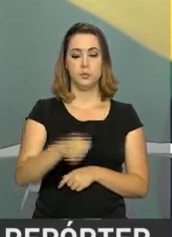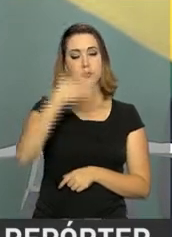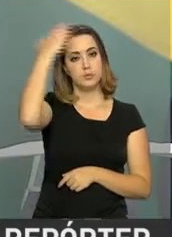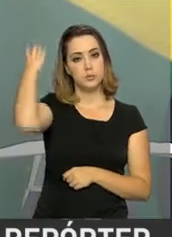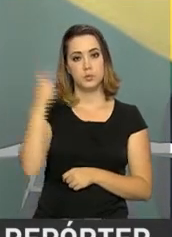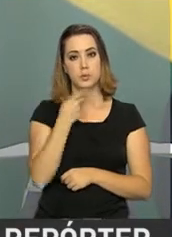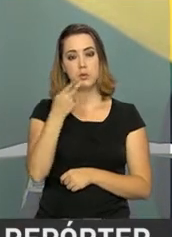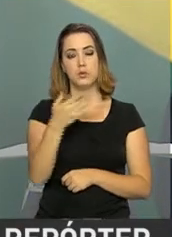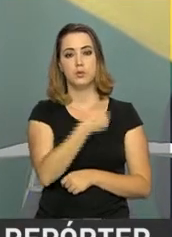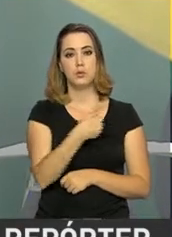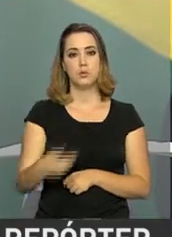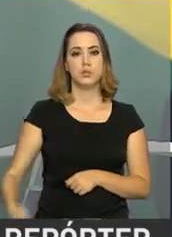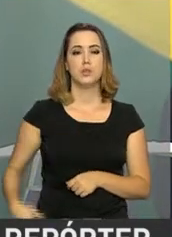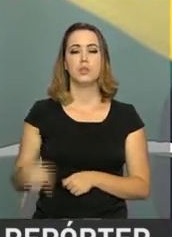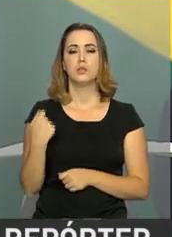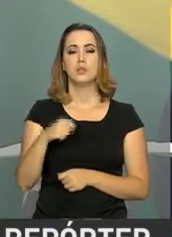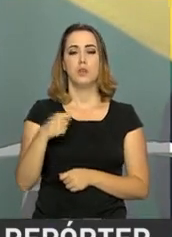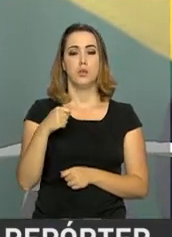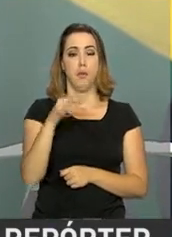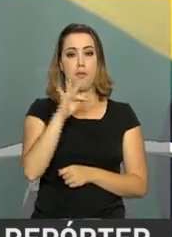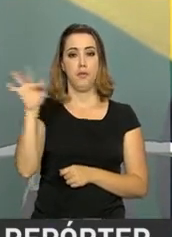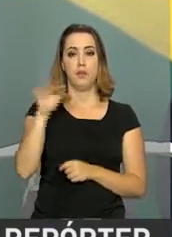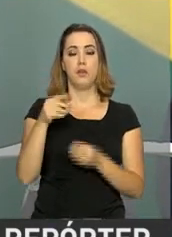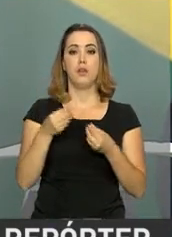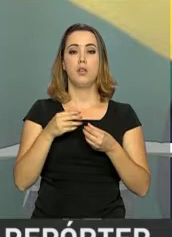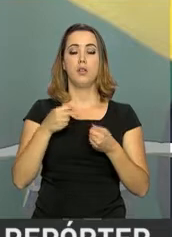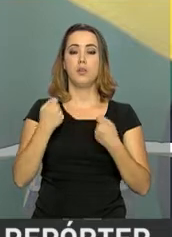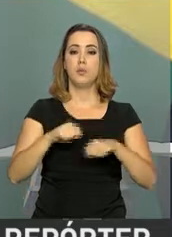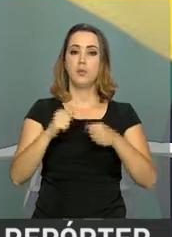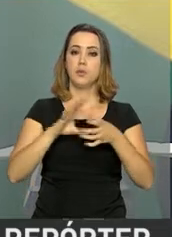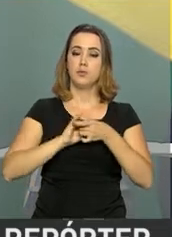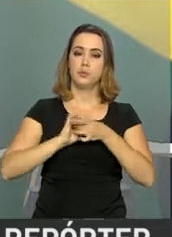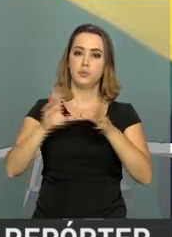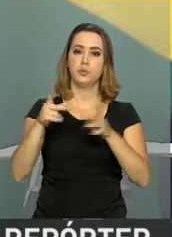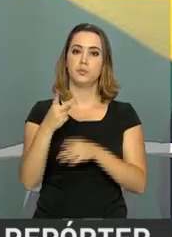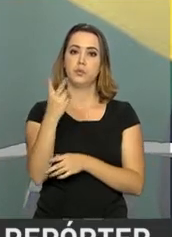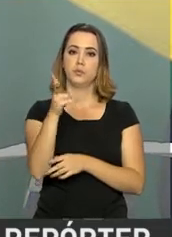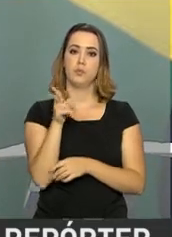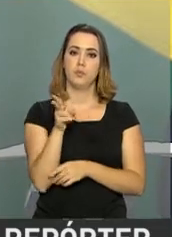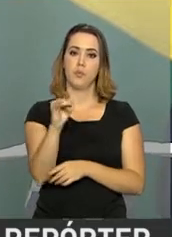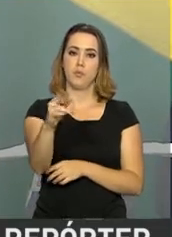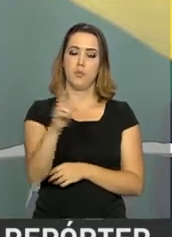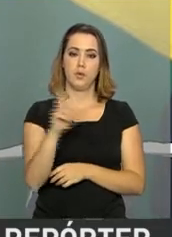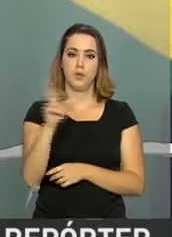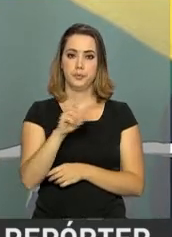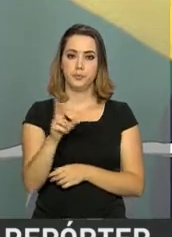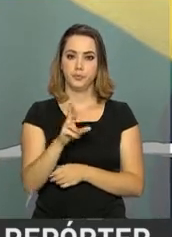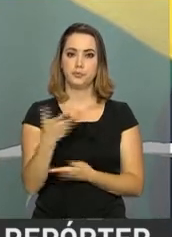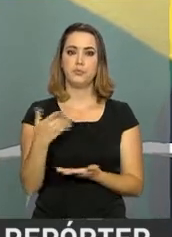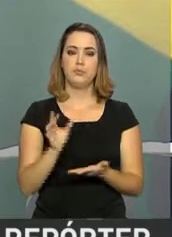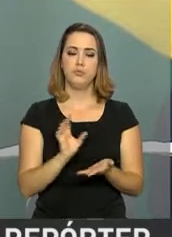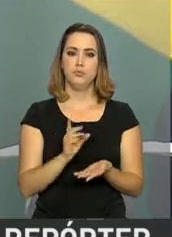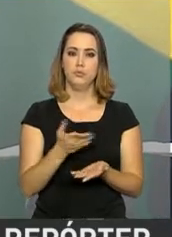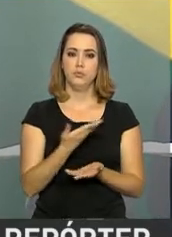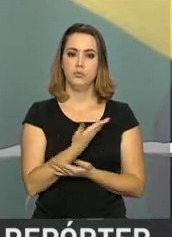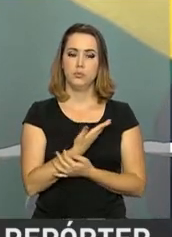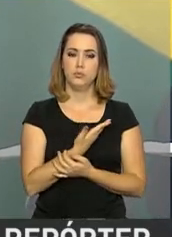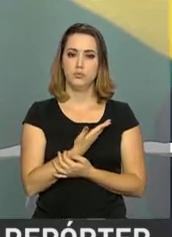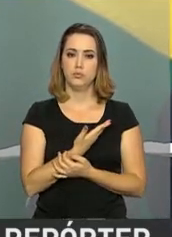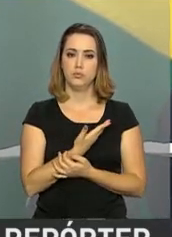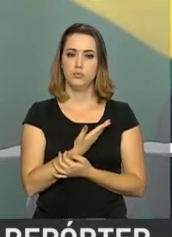que o governo federal vai liberar 2 bilhões de reais para a iniciativa isto pode gerar numa estimativa